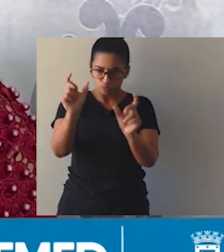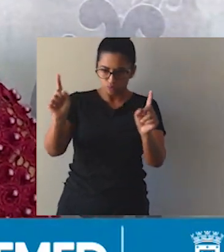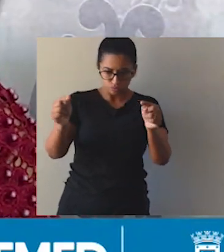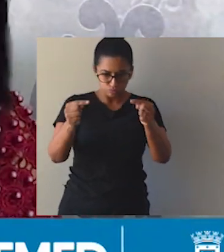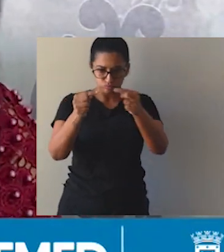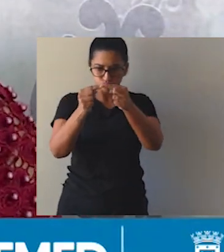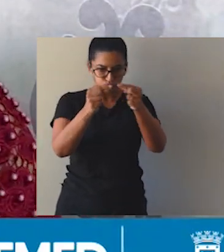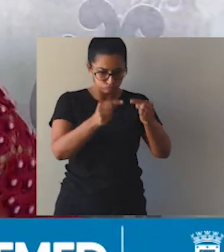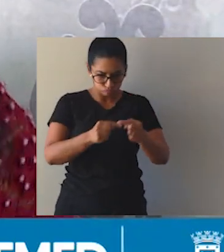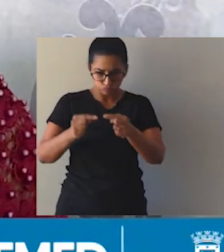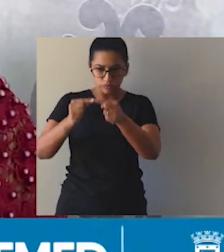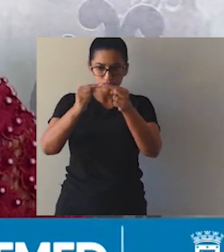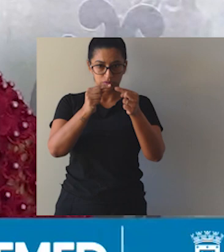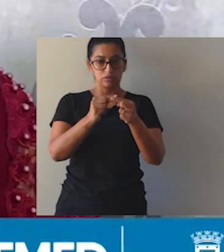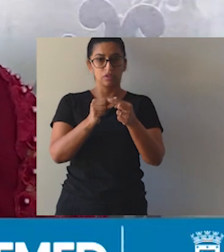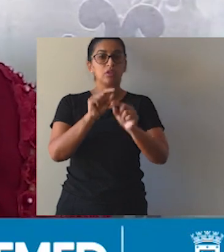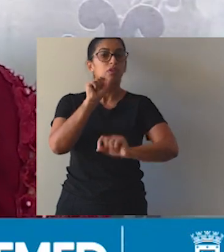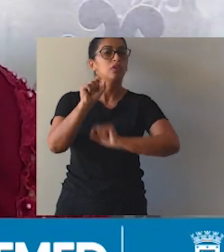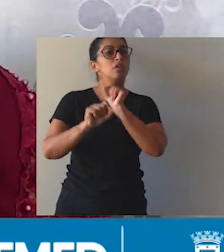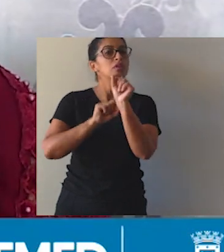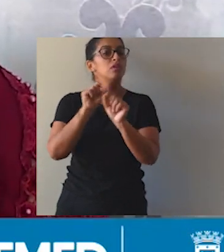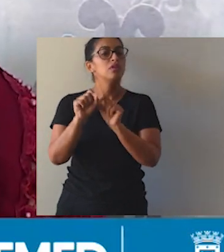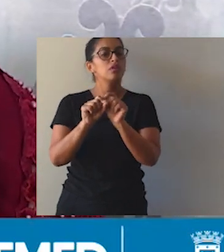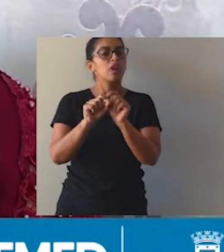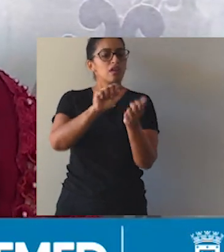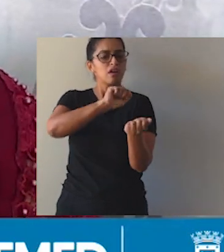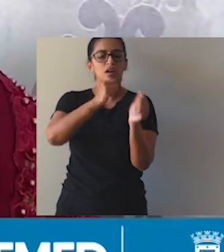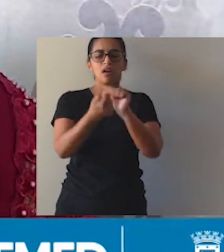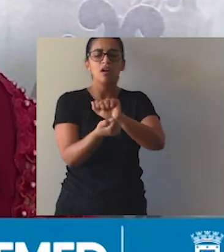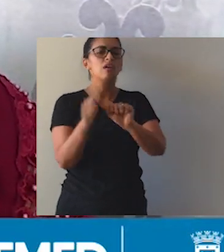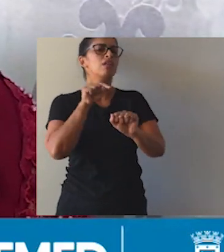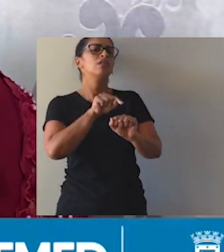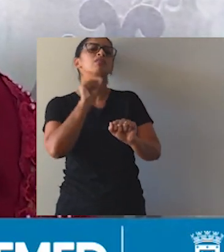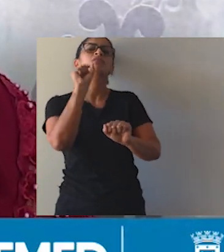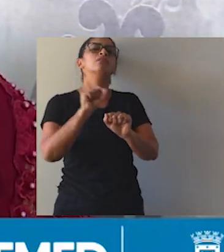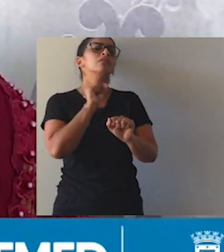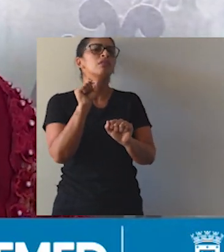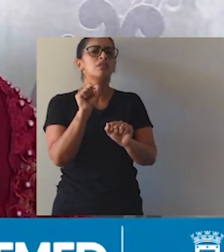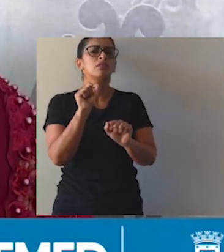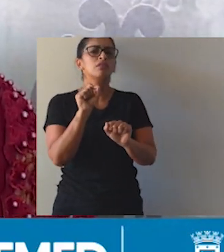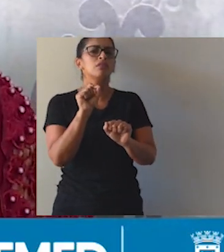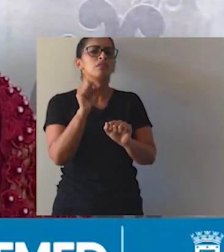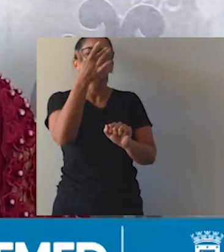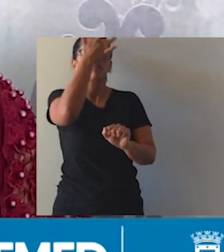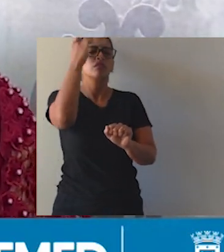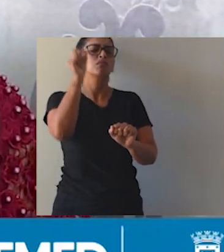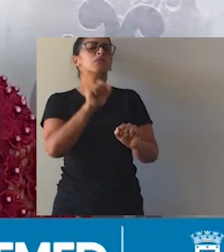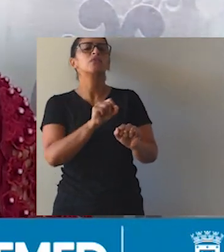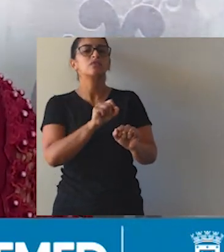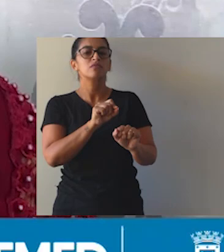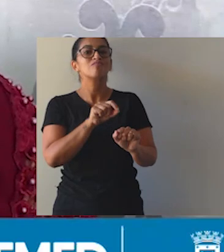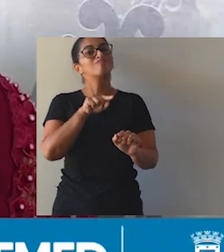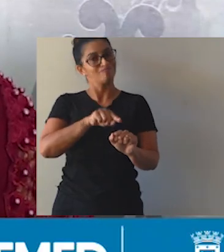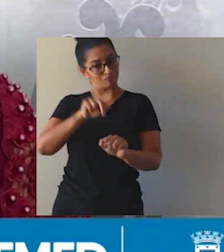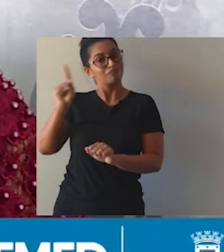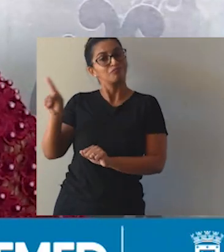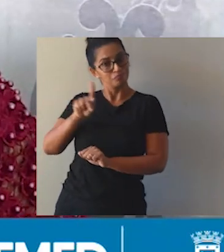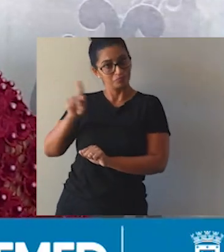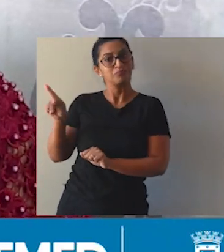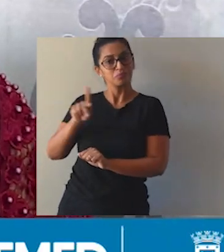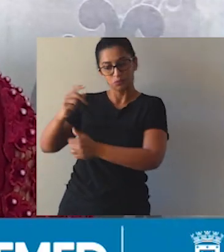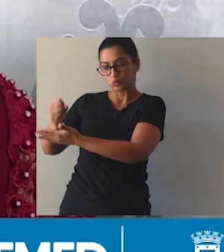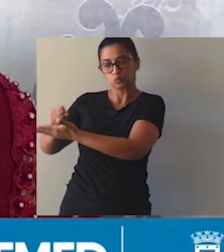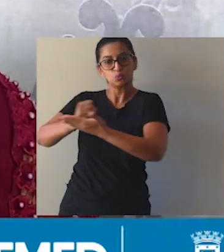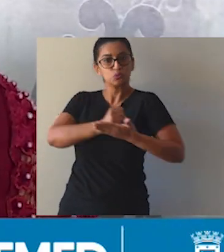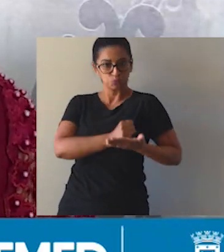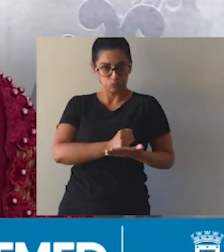essa adaptação? São os professores de apoio, que fica com esse aluno baixa visão ou aluno